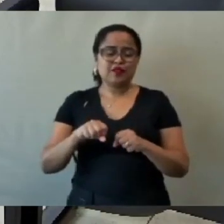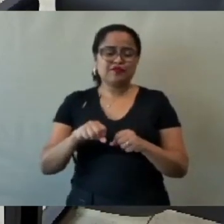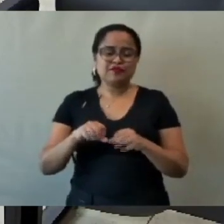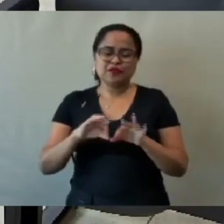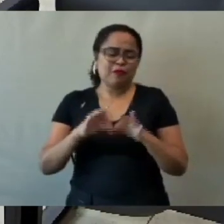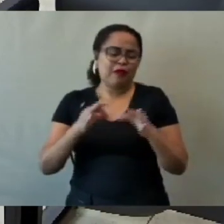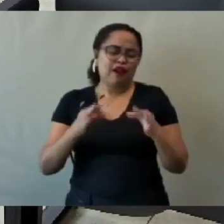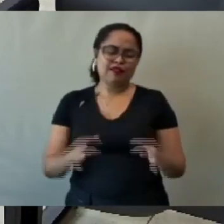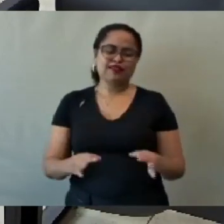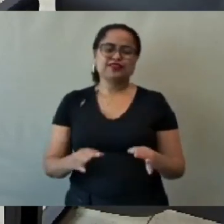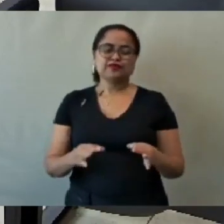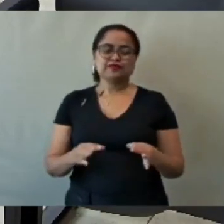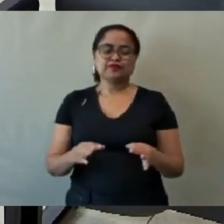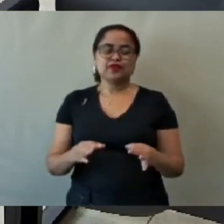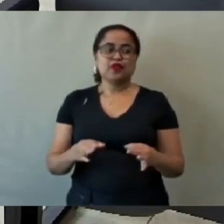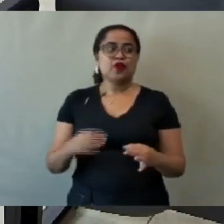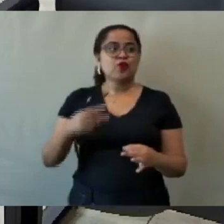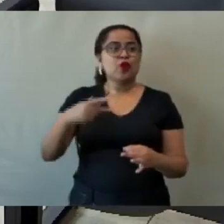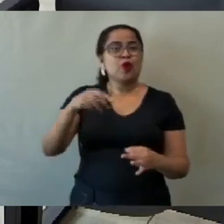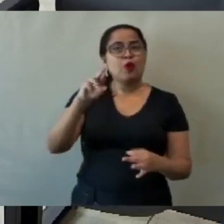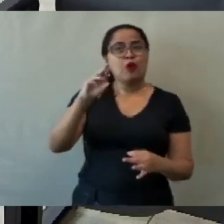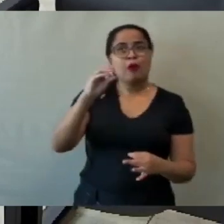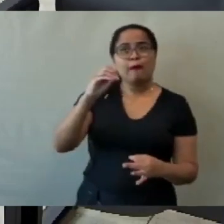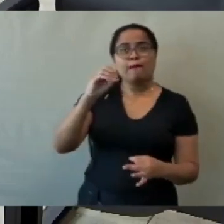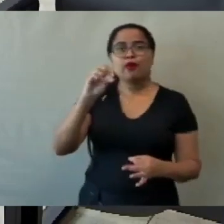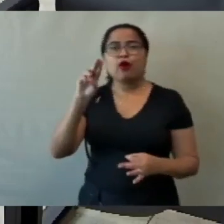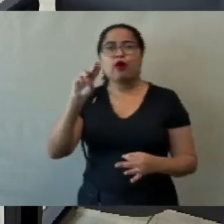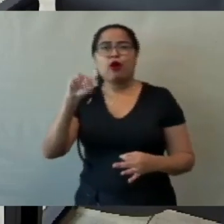vai? Ou no ProUni, ou no